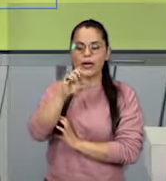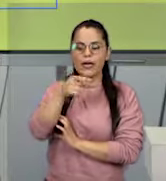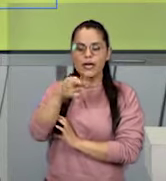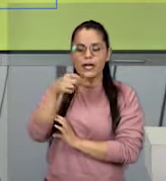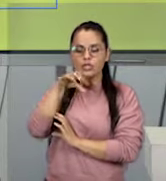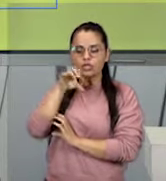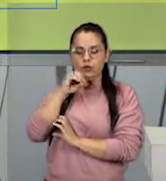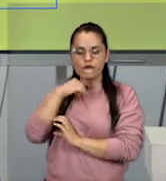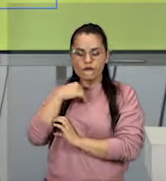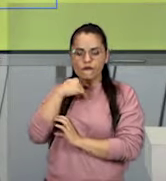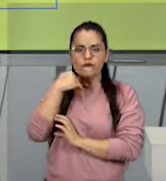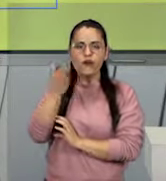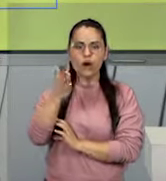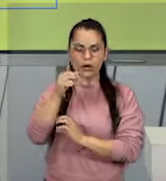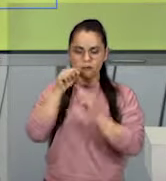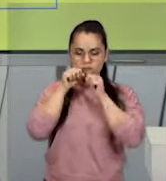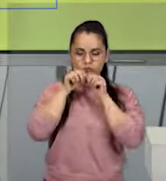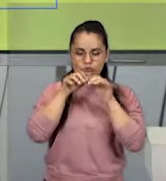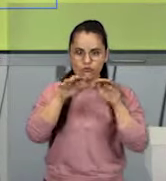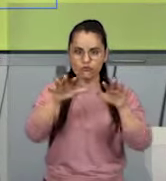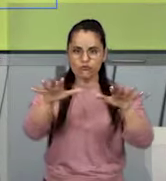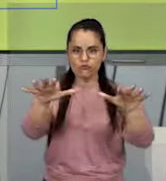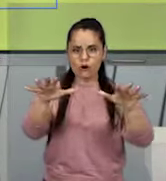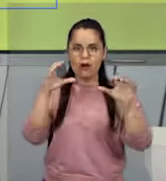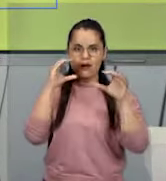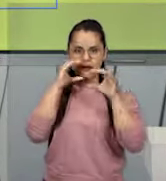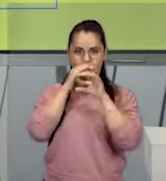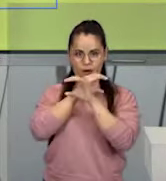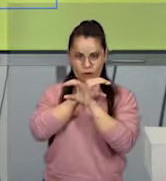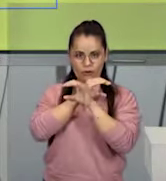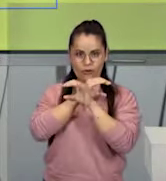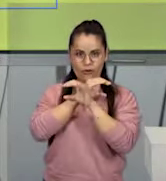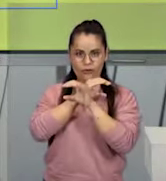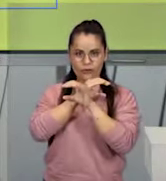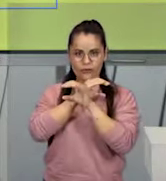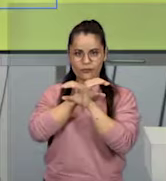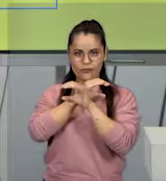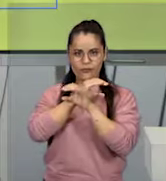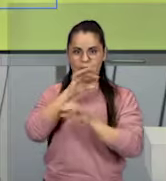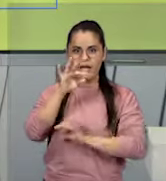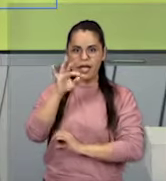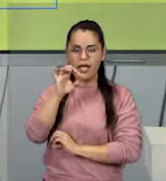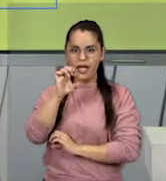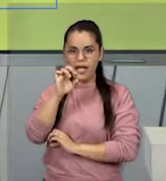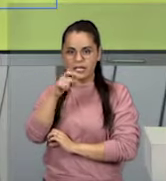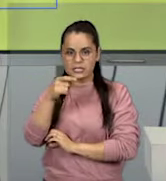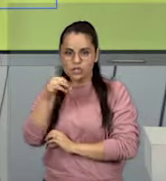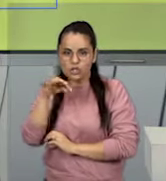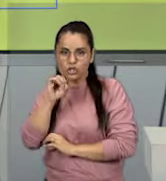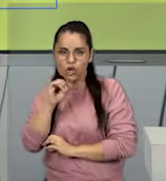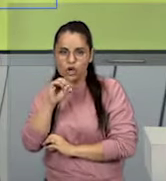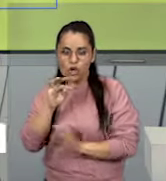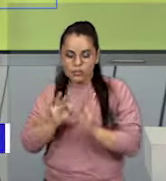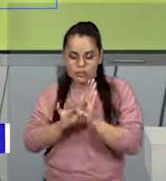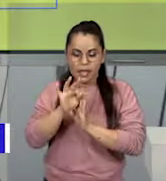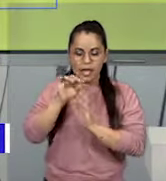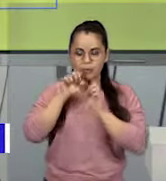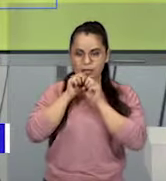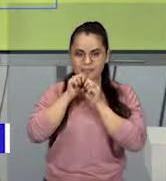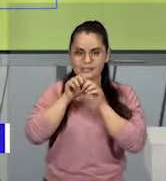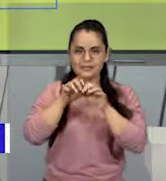ex ou esqueleto está para fora né é que exotérmico o calor em sai